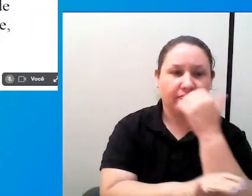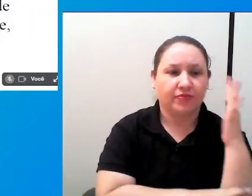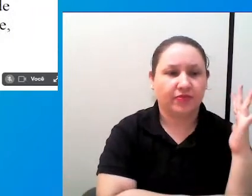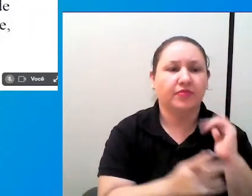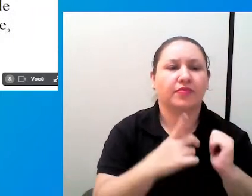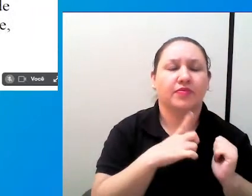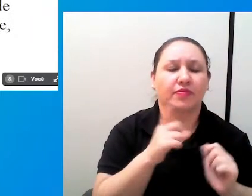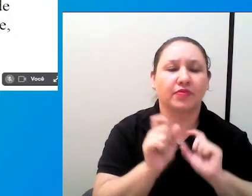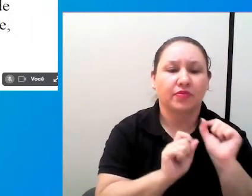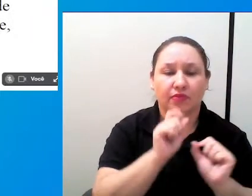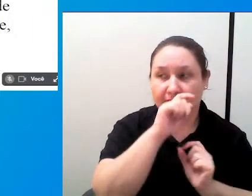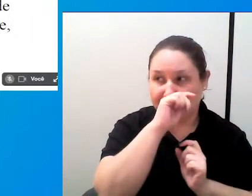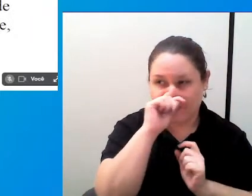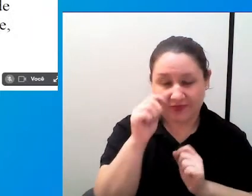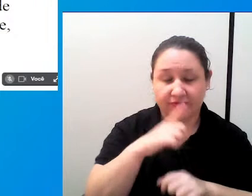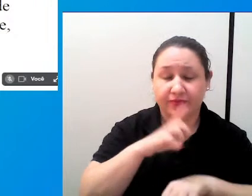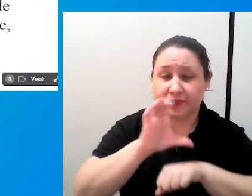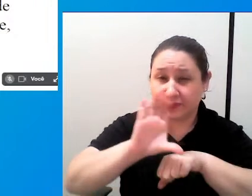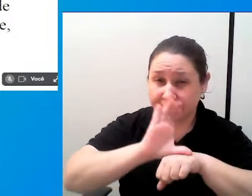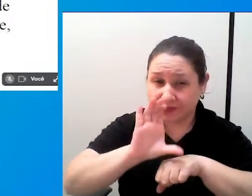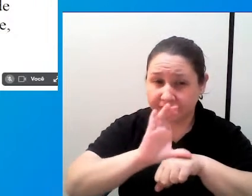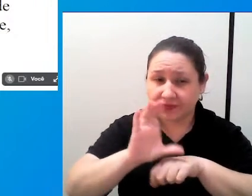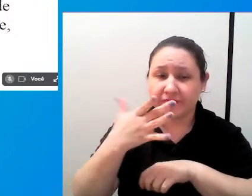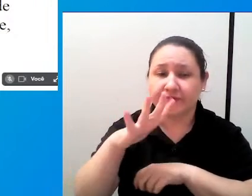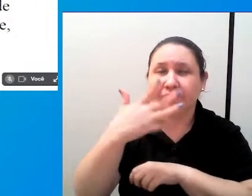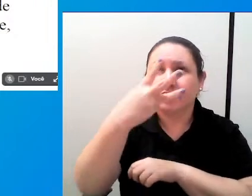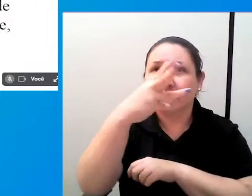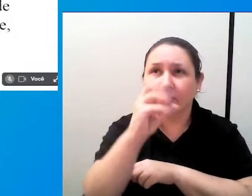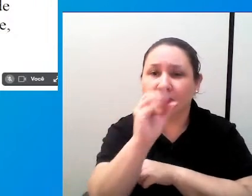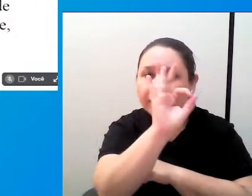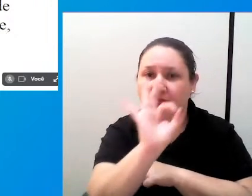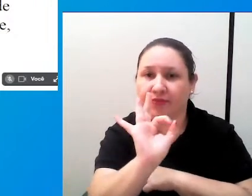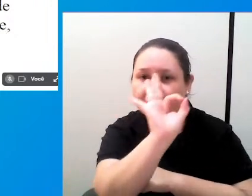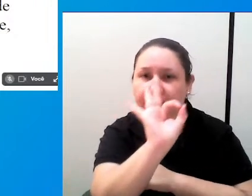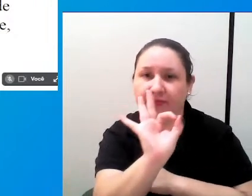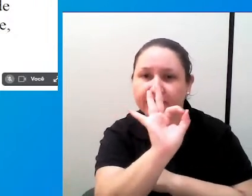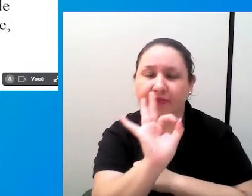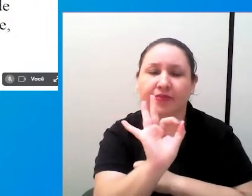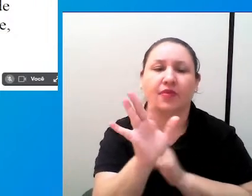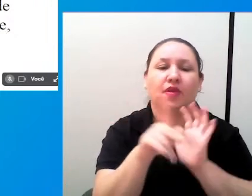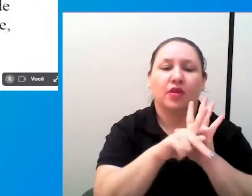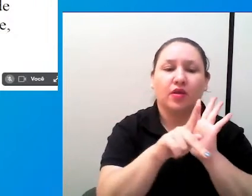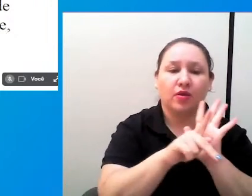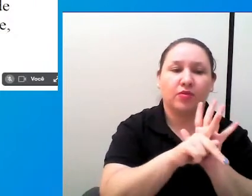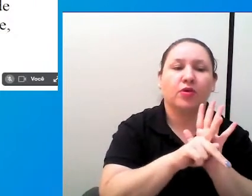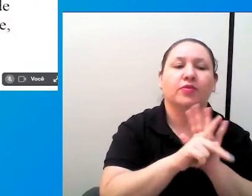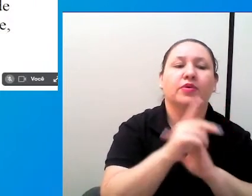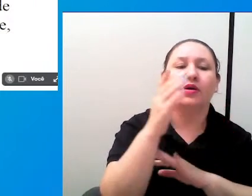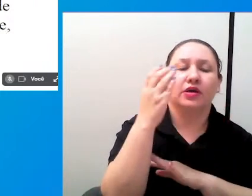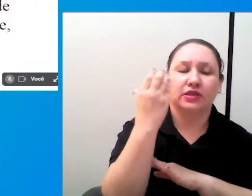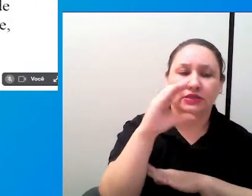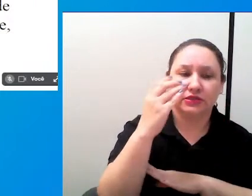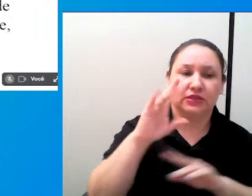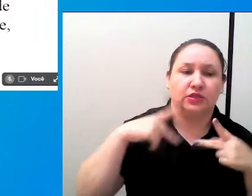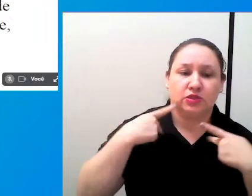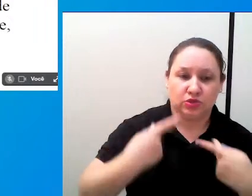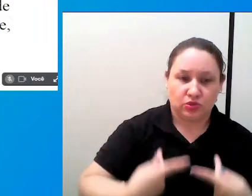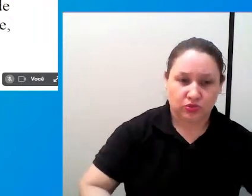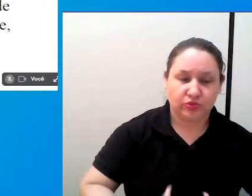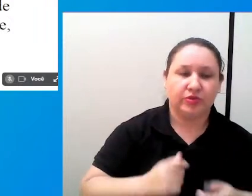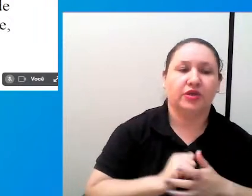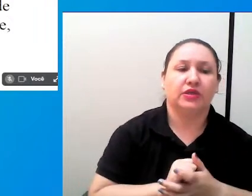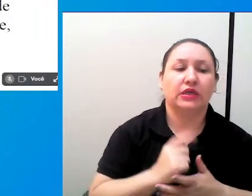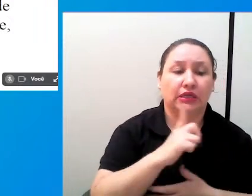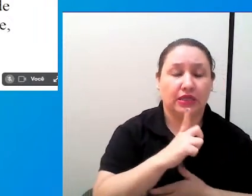vagas. 30% dessas vagas são destinadas às áreas básicas das ciências humanas e sociais, que vai habilitar o aluno